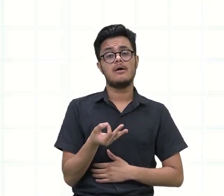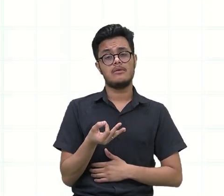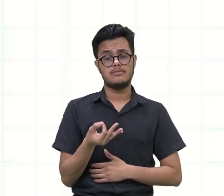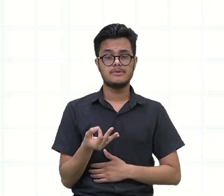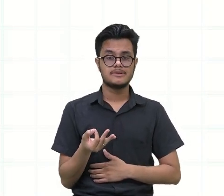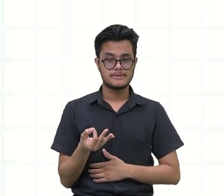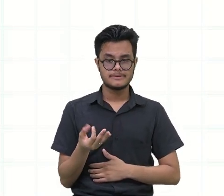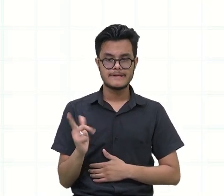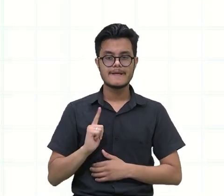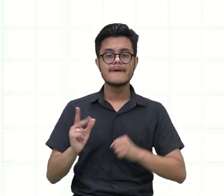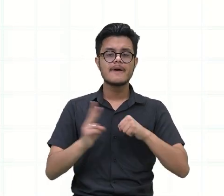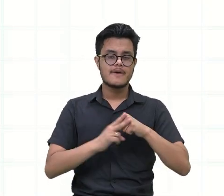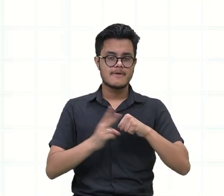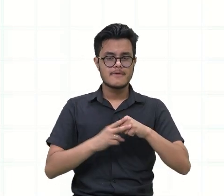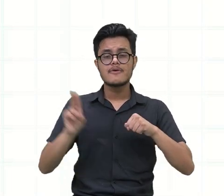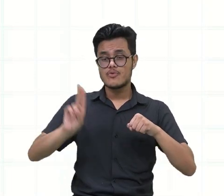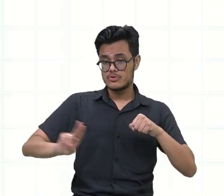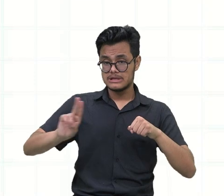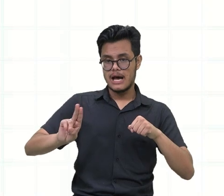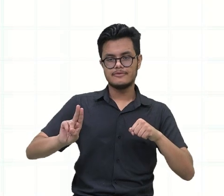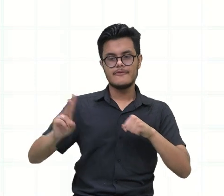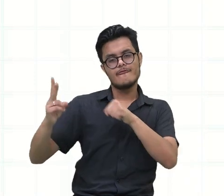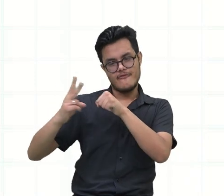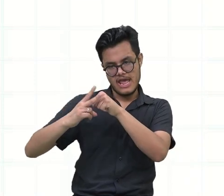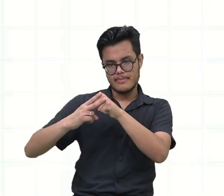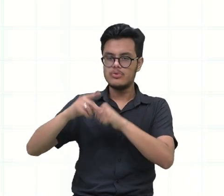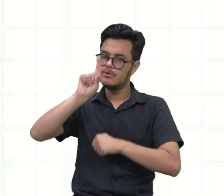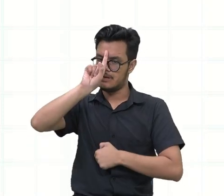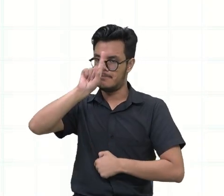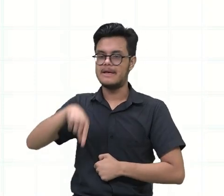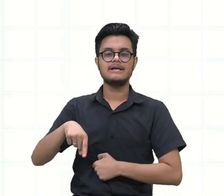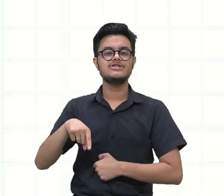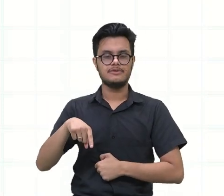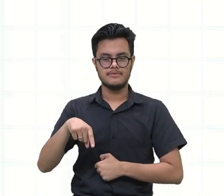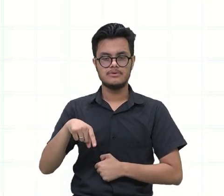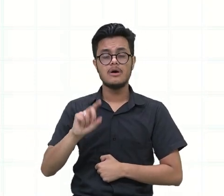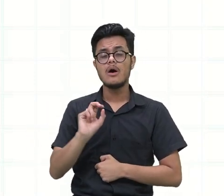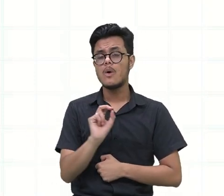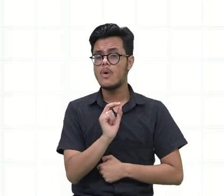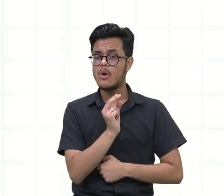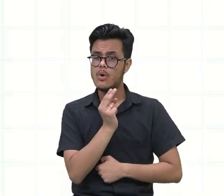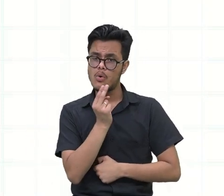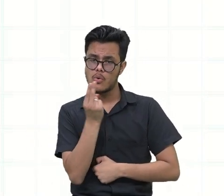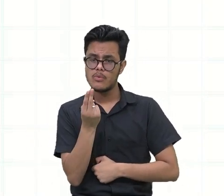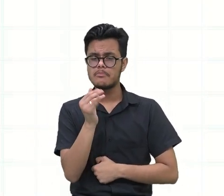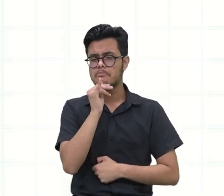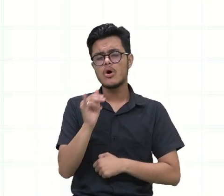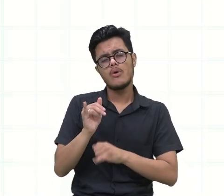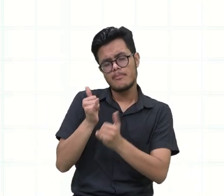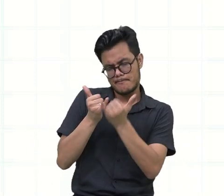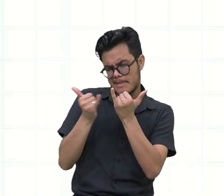de um verbo no modo imperativo ou de uma forma equivalente.